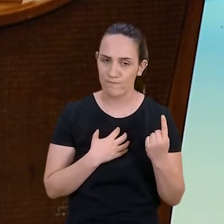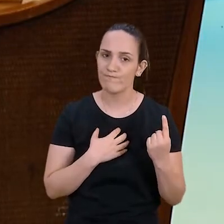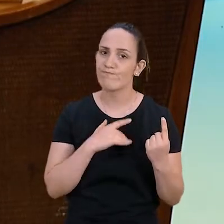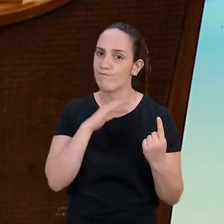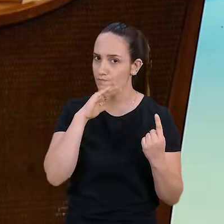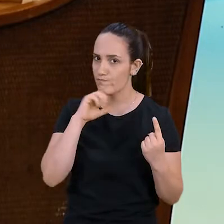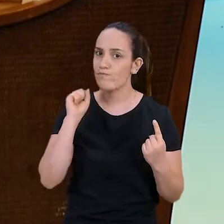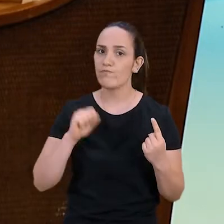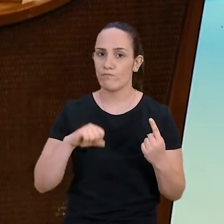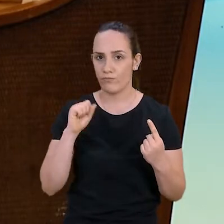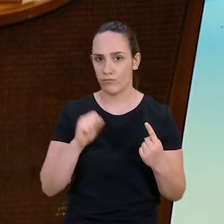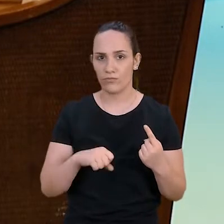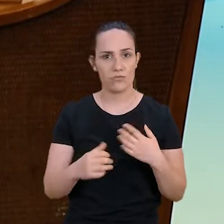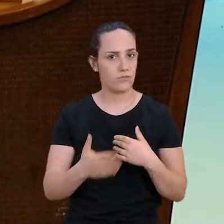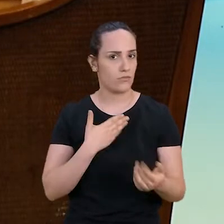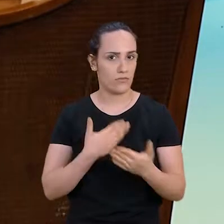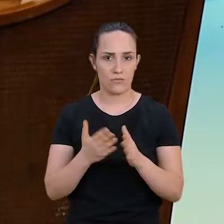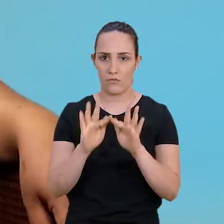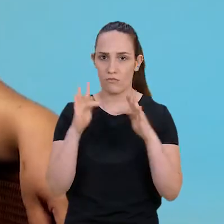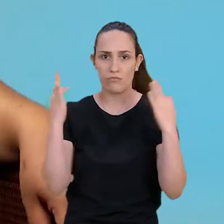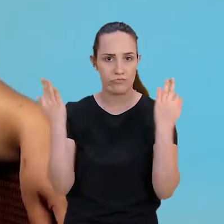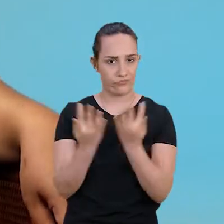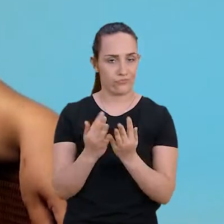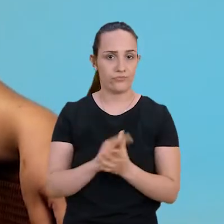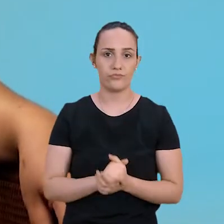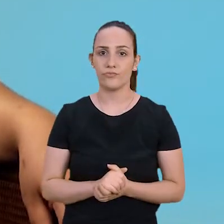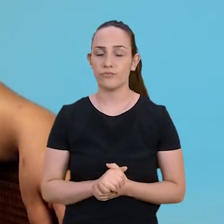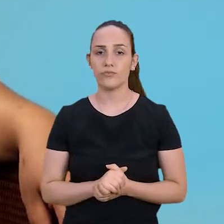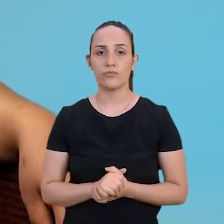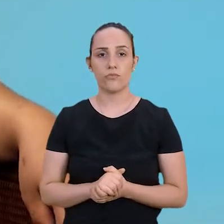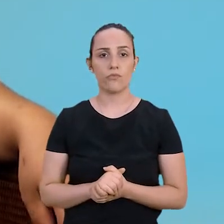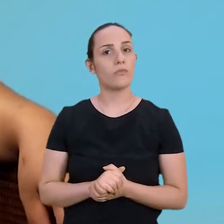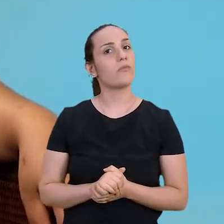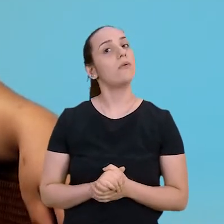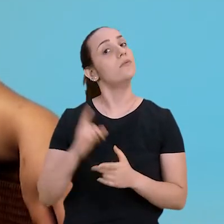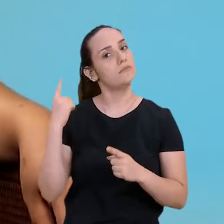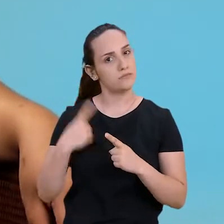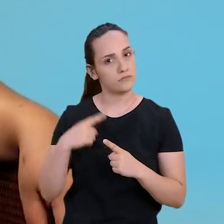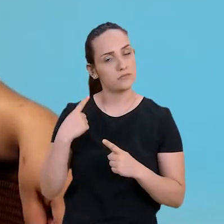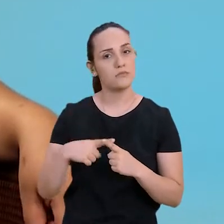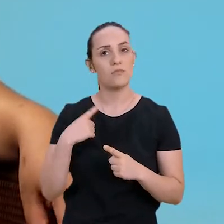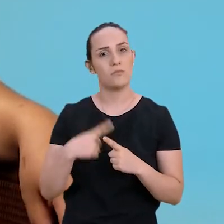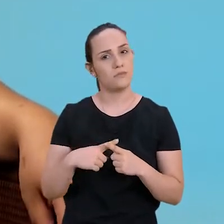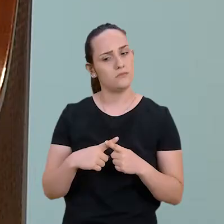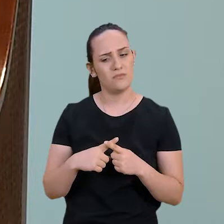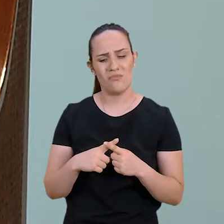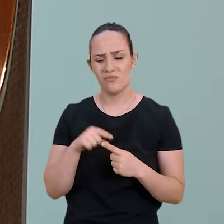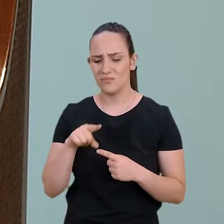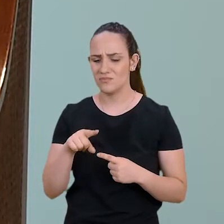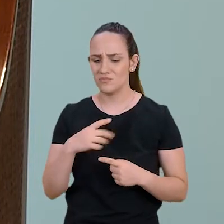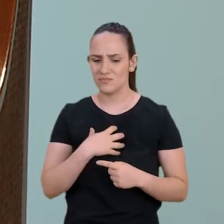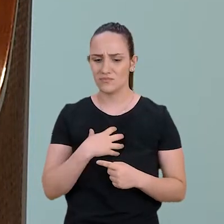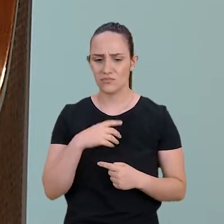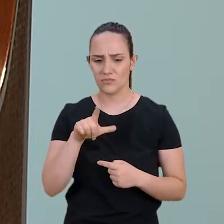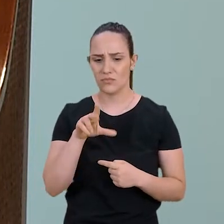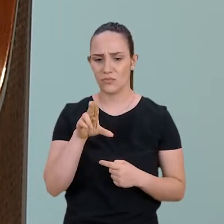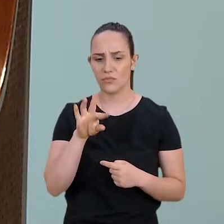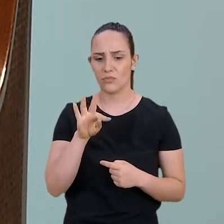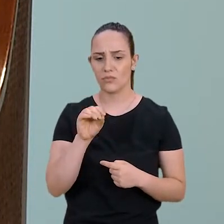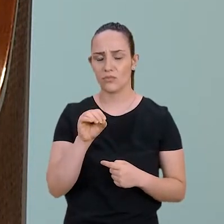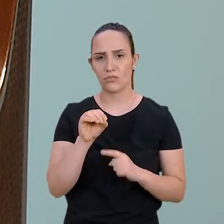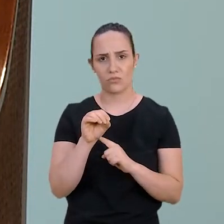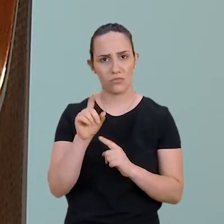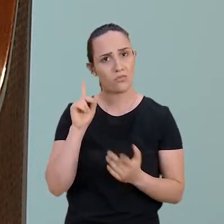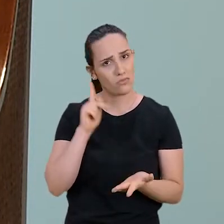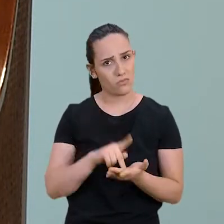para qualquer família, né? Você começa a enfrentar um luto, né? Isso há 26 e